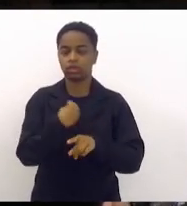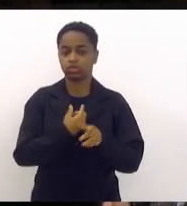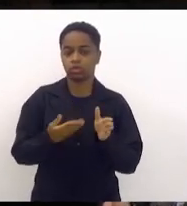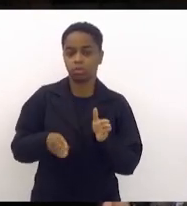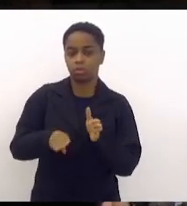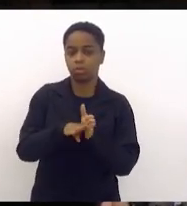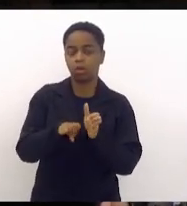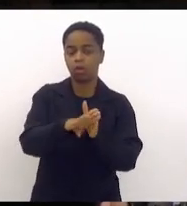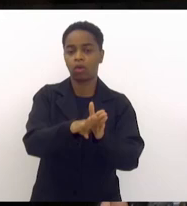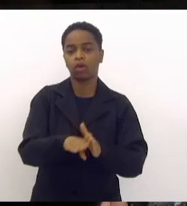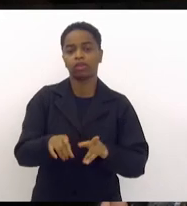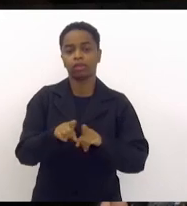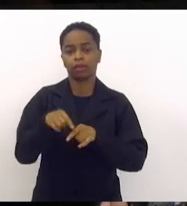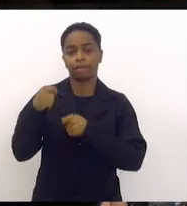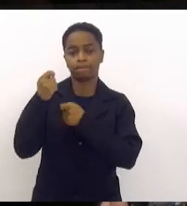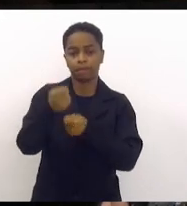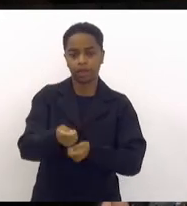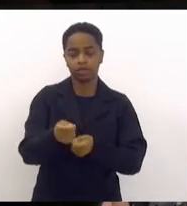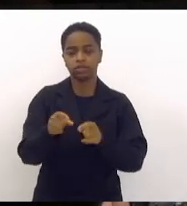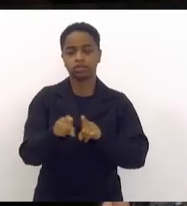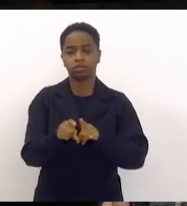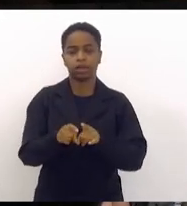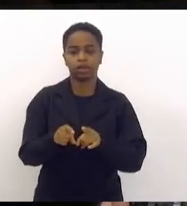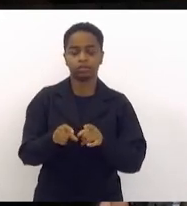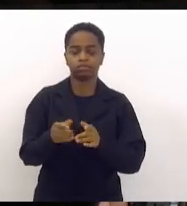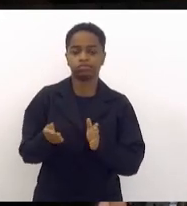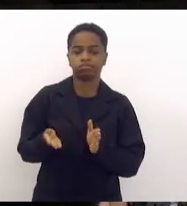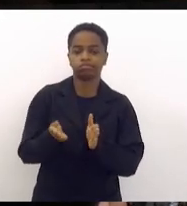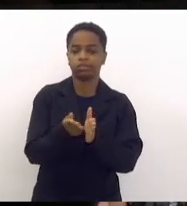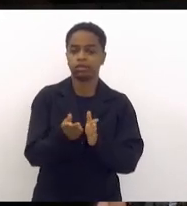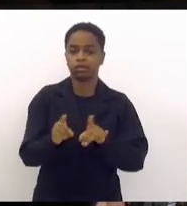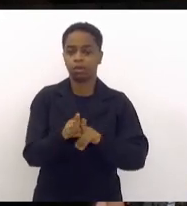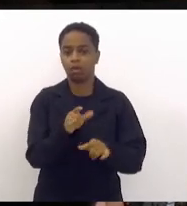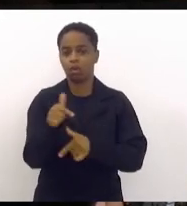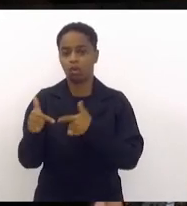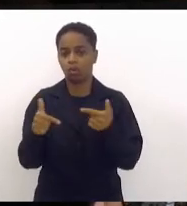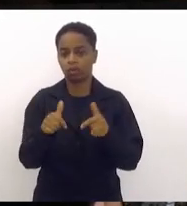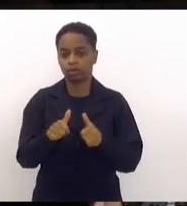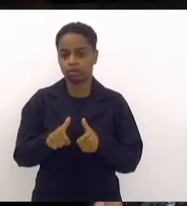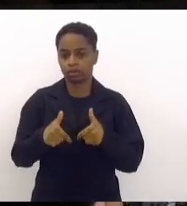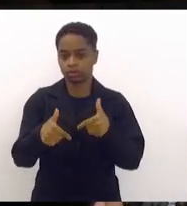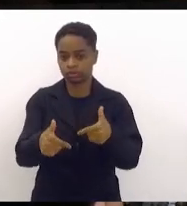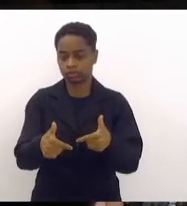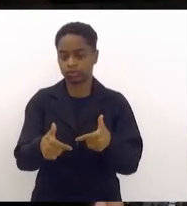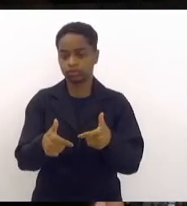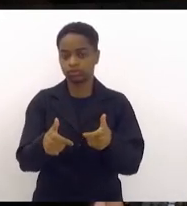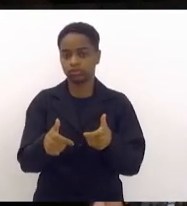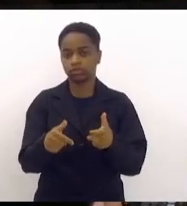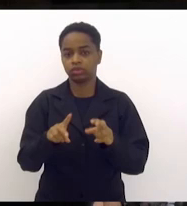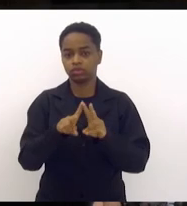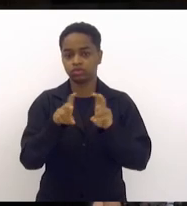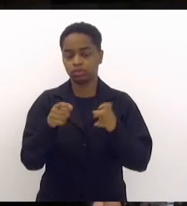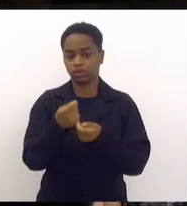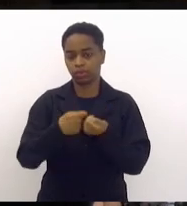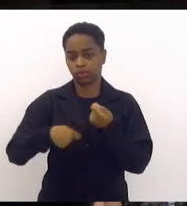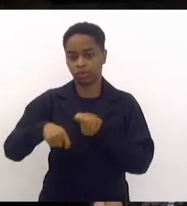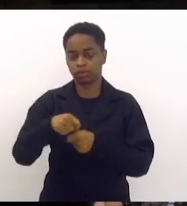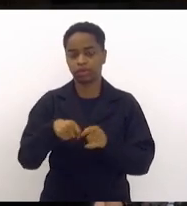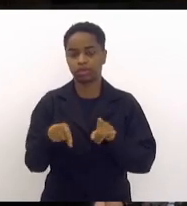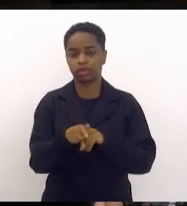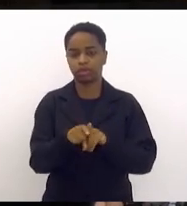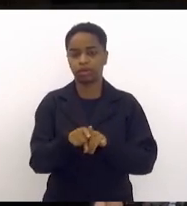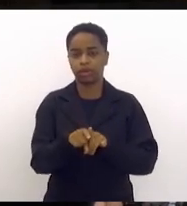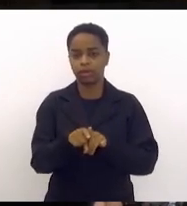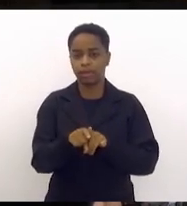a nossa pesca né a nossa maricultura dentre outras atividades que são relacionadas a essa economia pensando